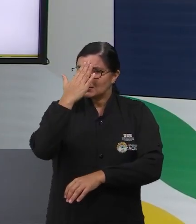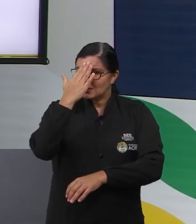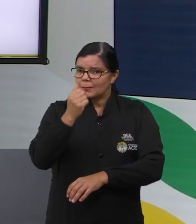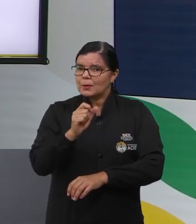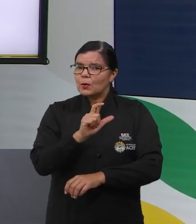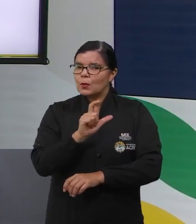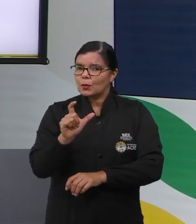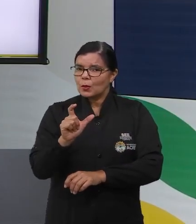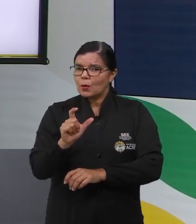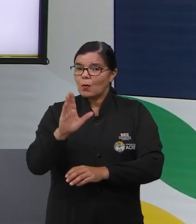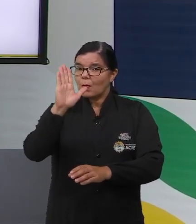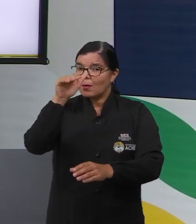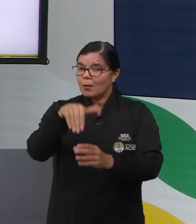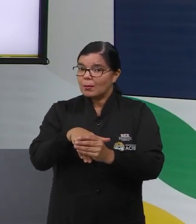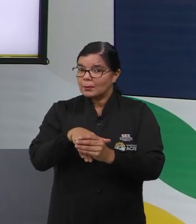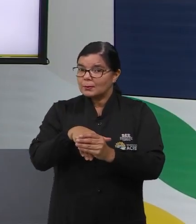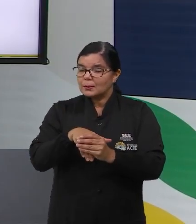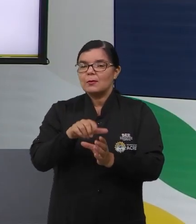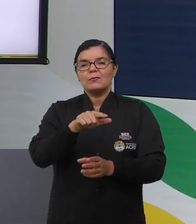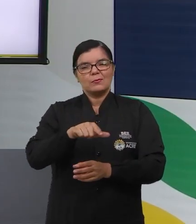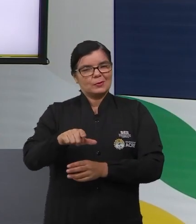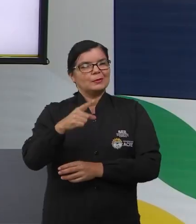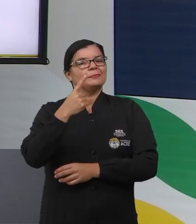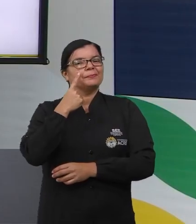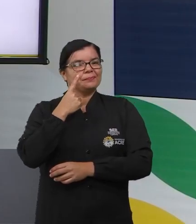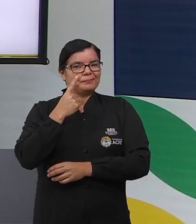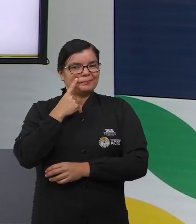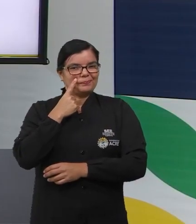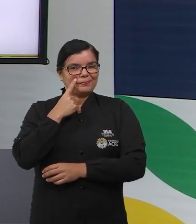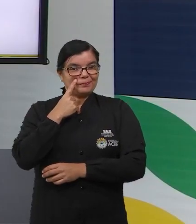chamada eleição? E você já deve ter ouvido falar